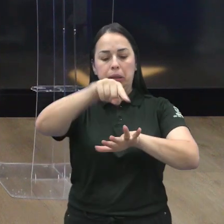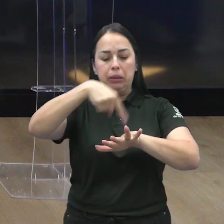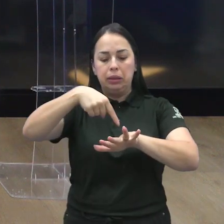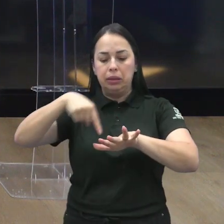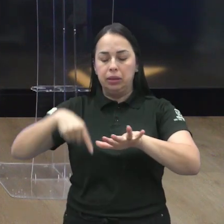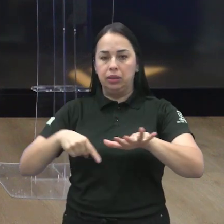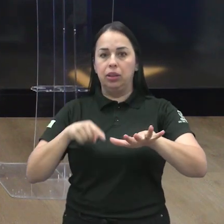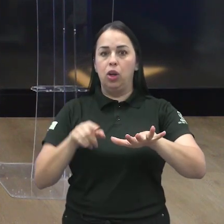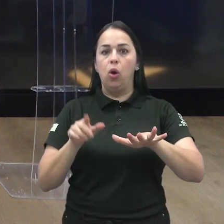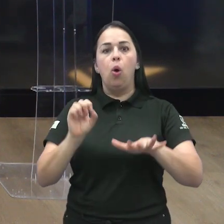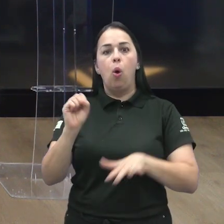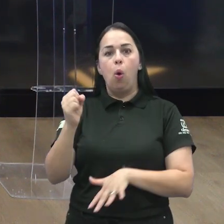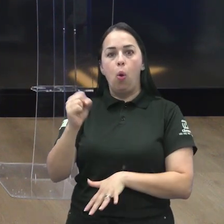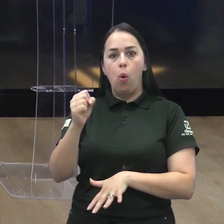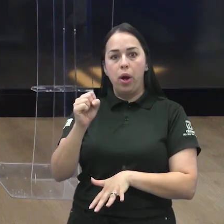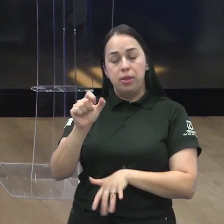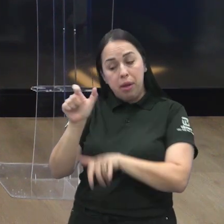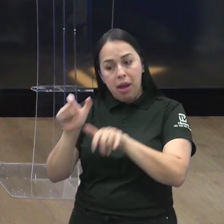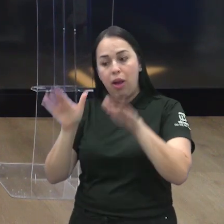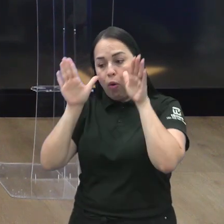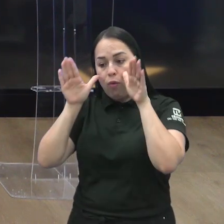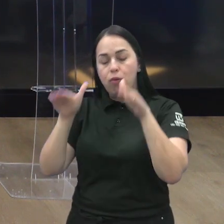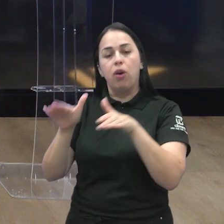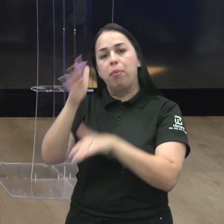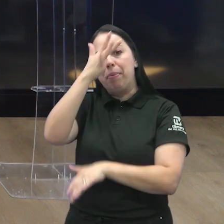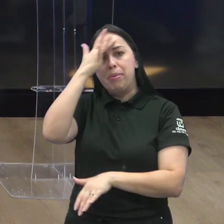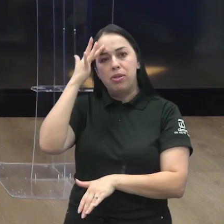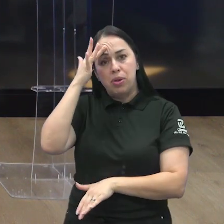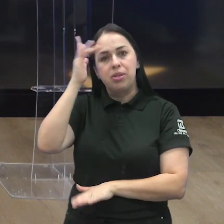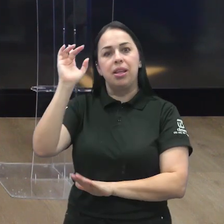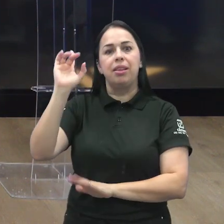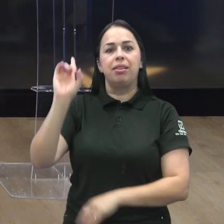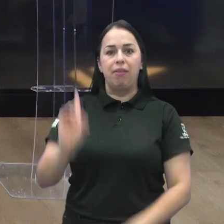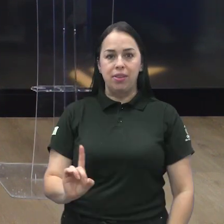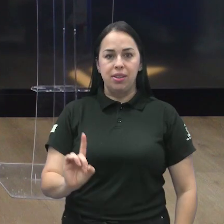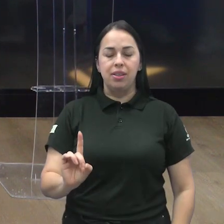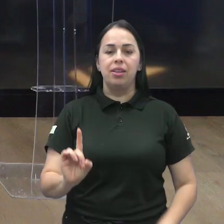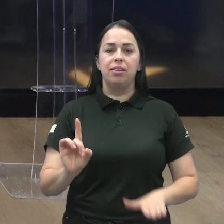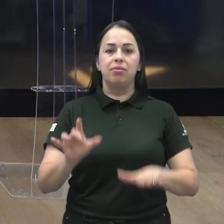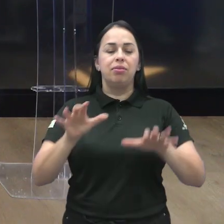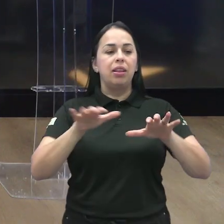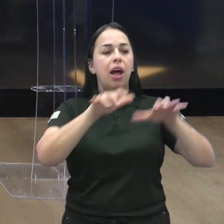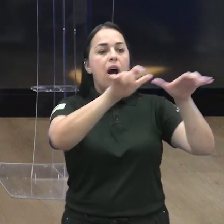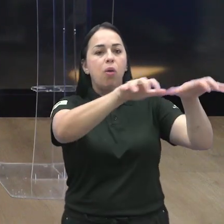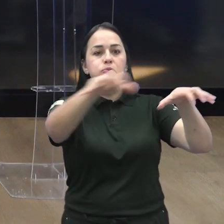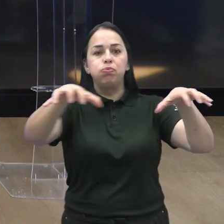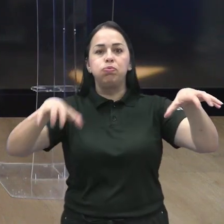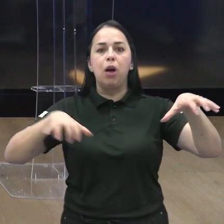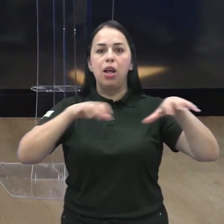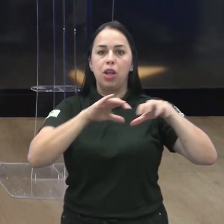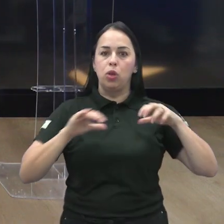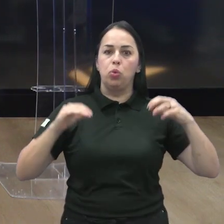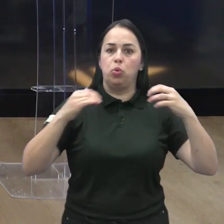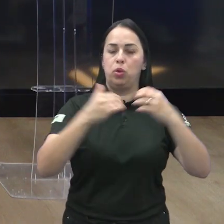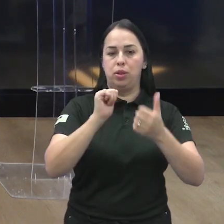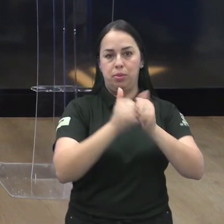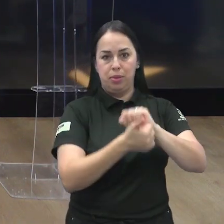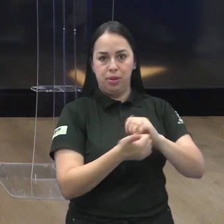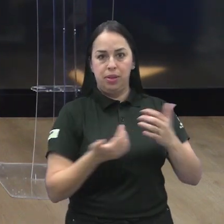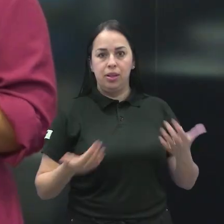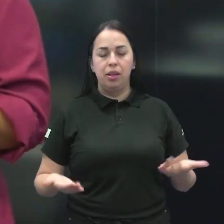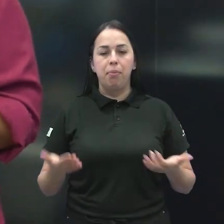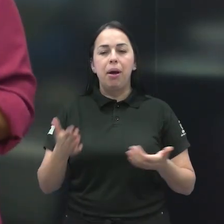modalidades, sendo 8 exclusivas para pessoas com deficiência, distribuídas nas unidades esportivas públicas do